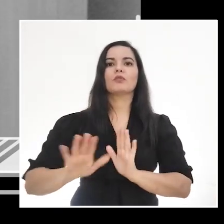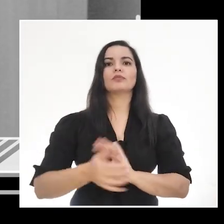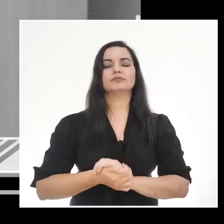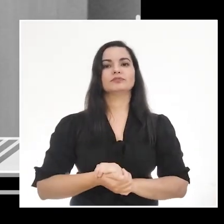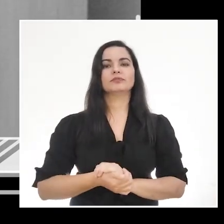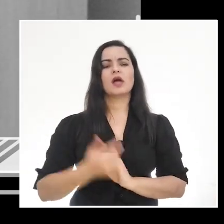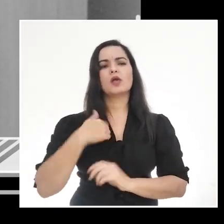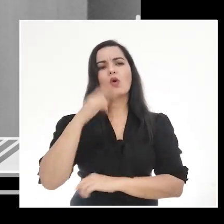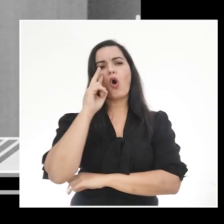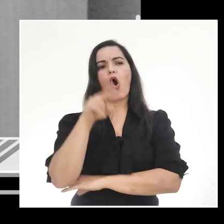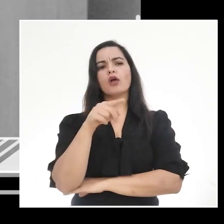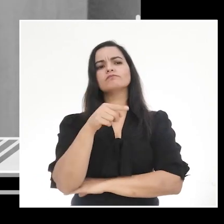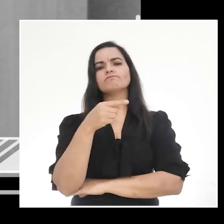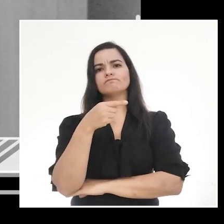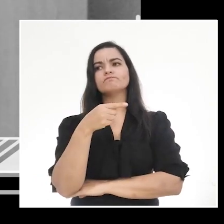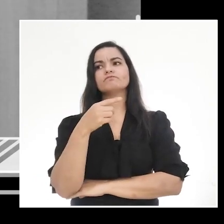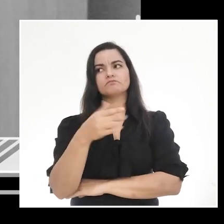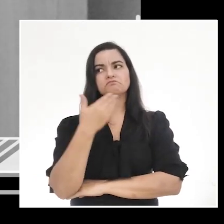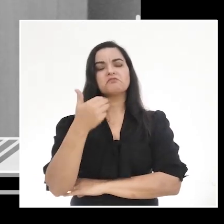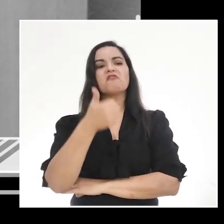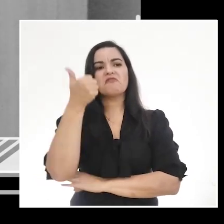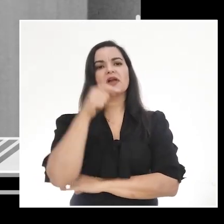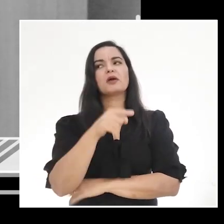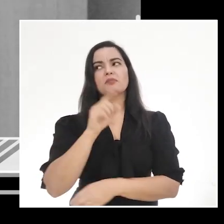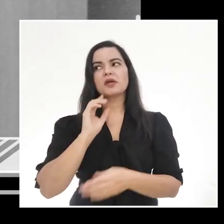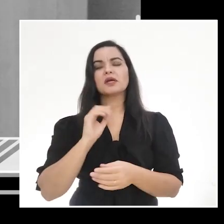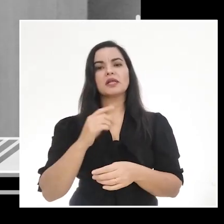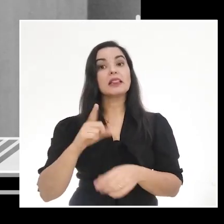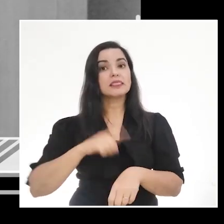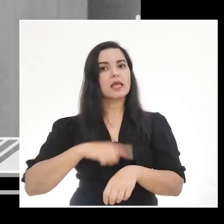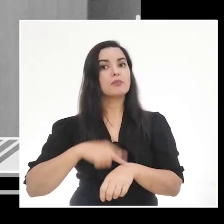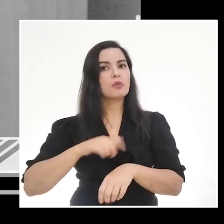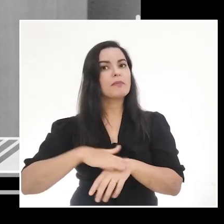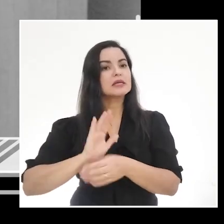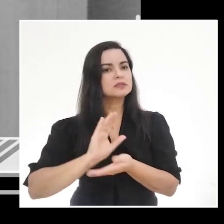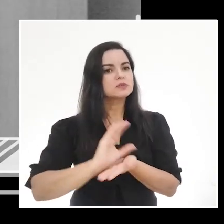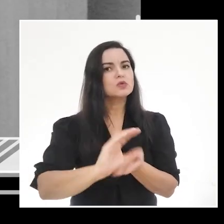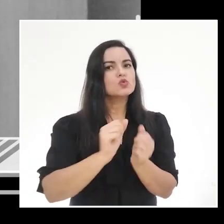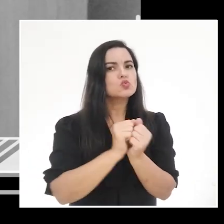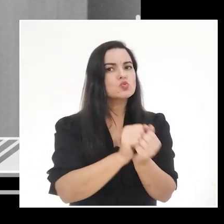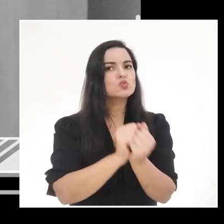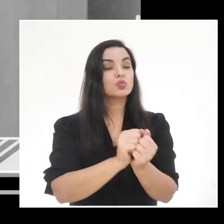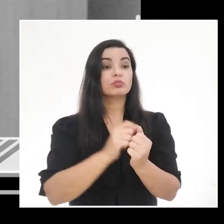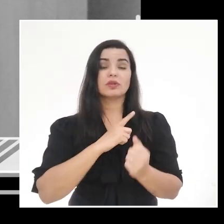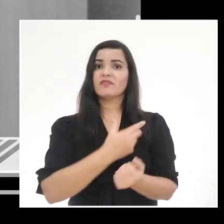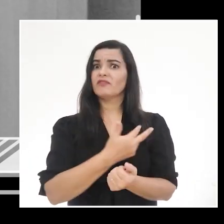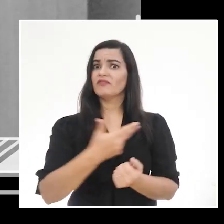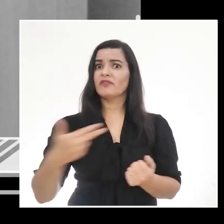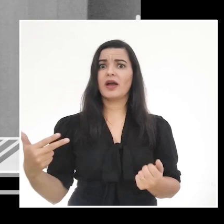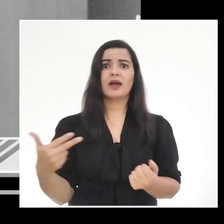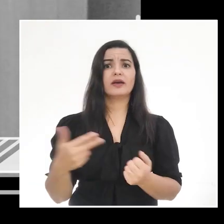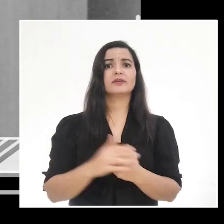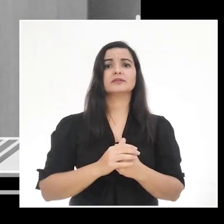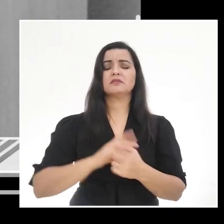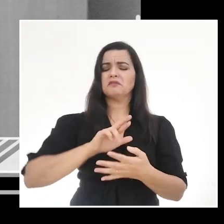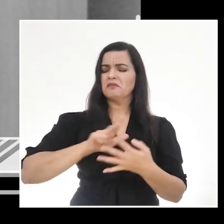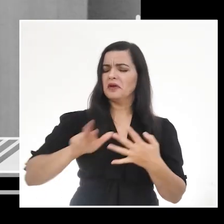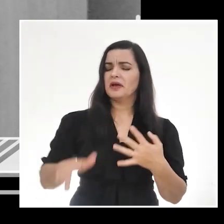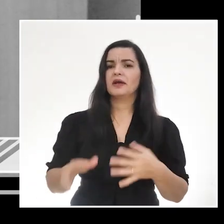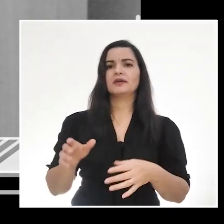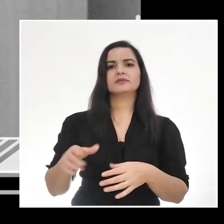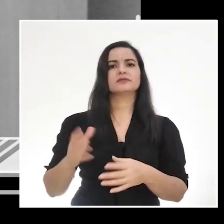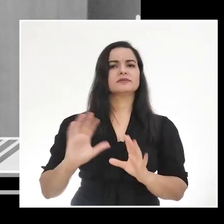Deus separa para uma obra, certo? E aí, olha, aquela pessoa ali, vale a pena a gente investir mais